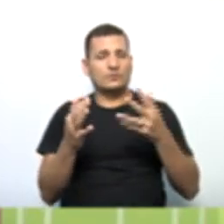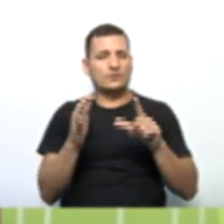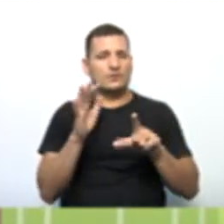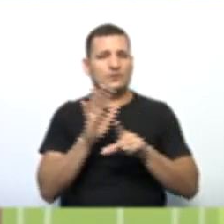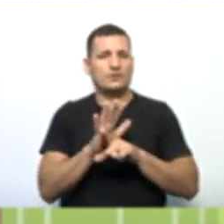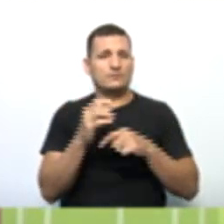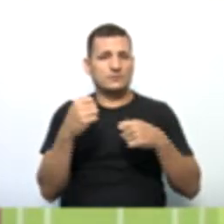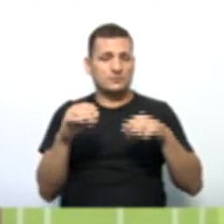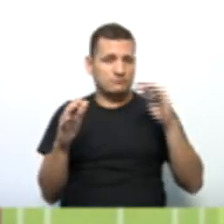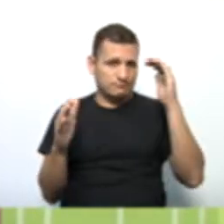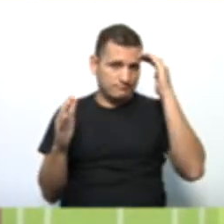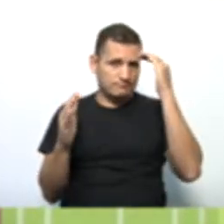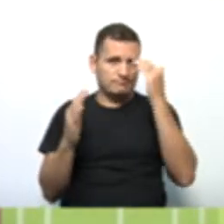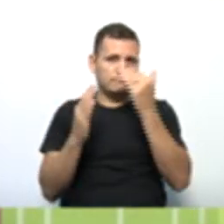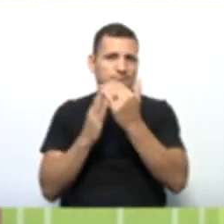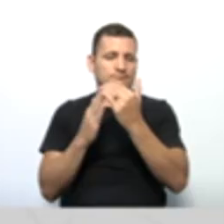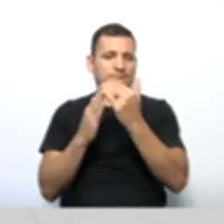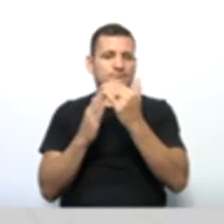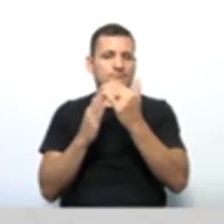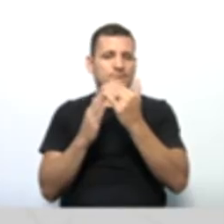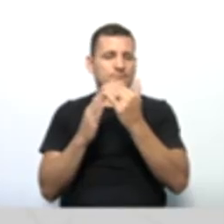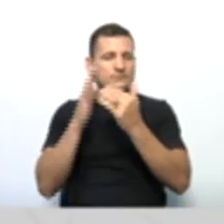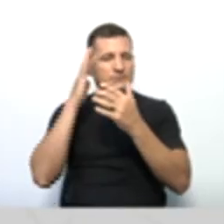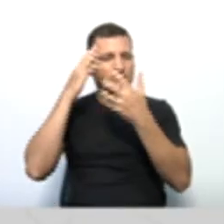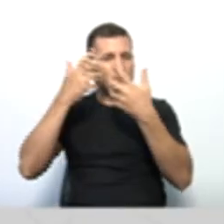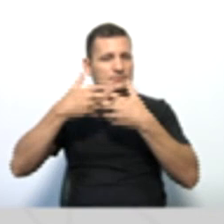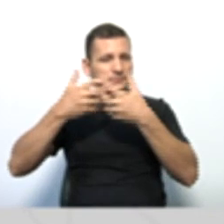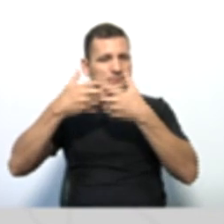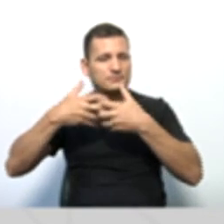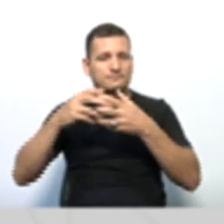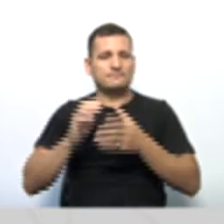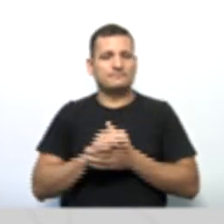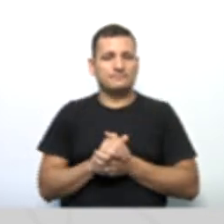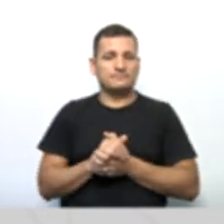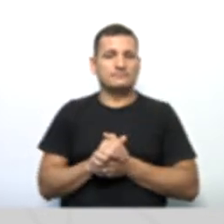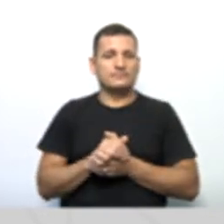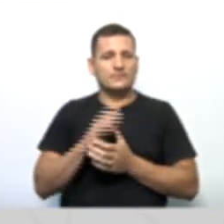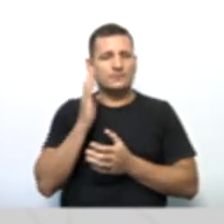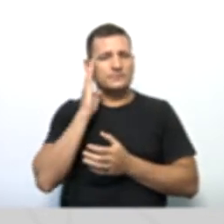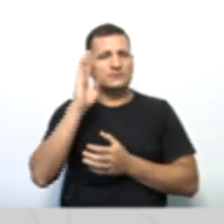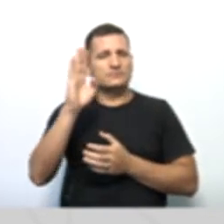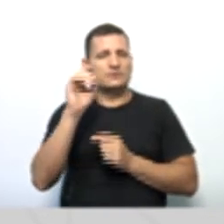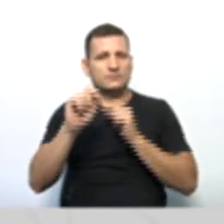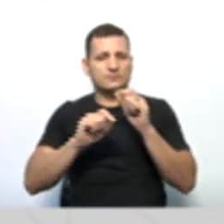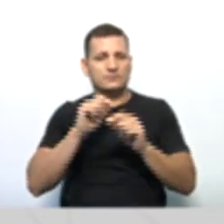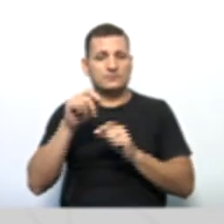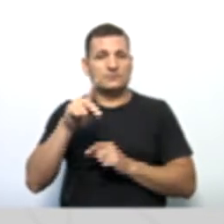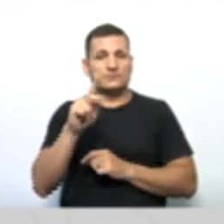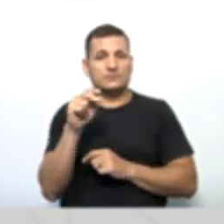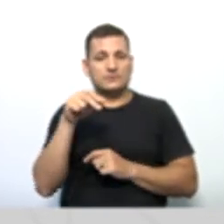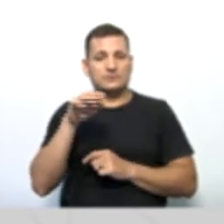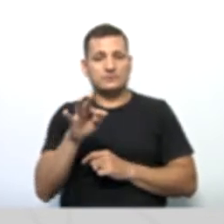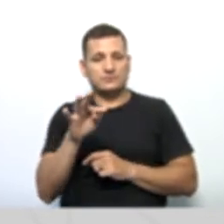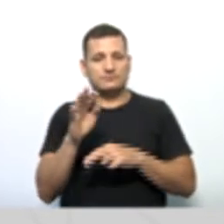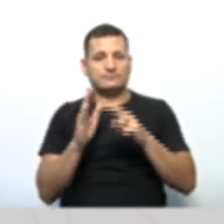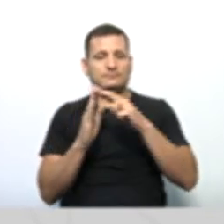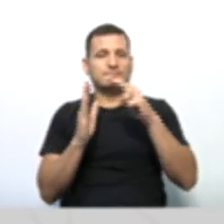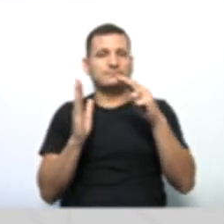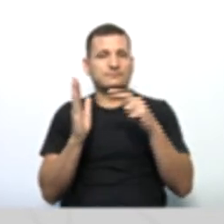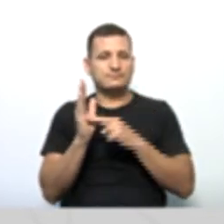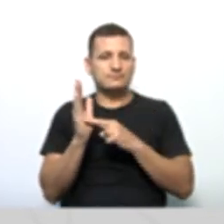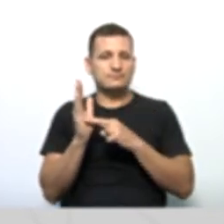qual é essa? Olha aqui com a gente. O principal imperativo categórico de Kant é esse aqui, essa norma. O imperativo categórico